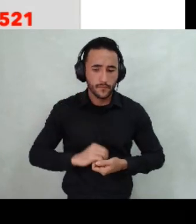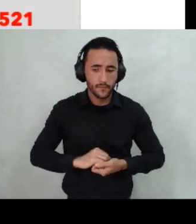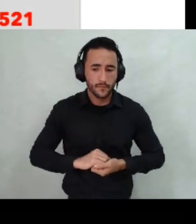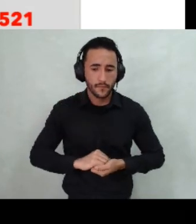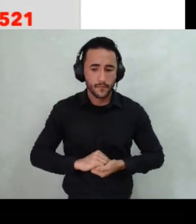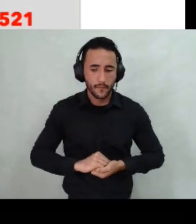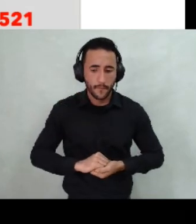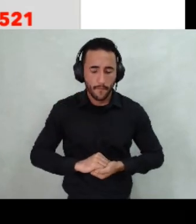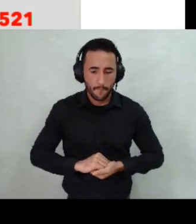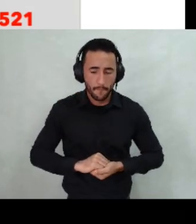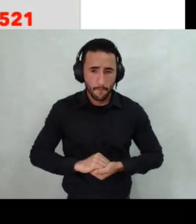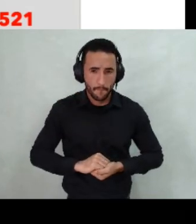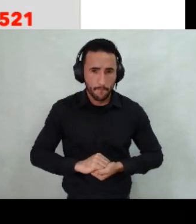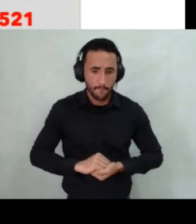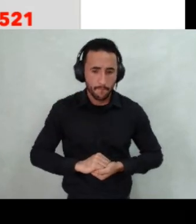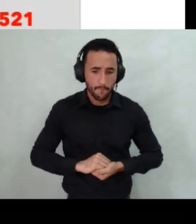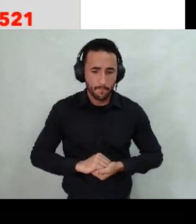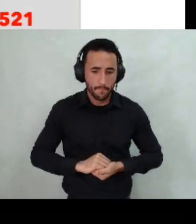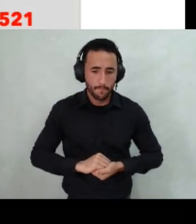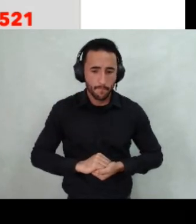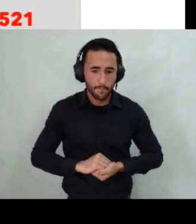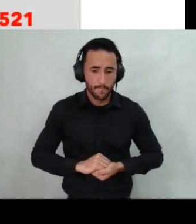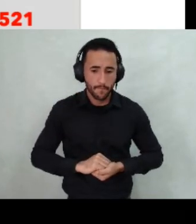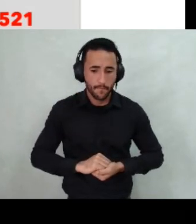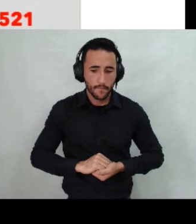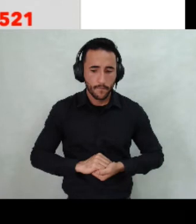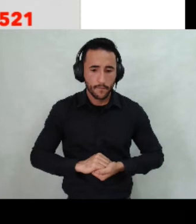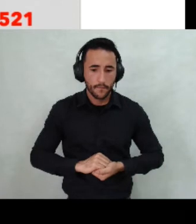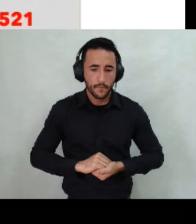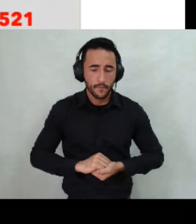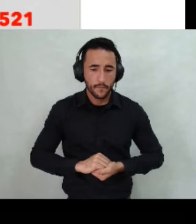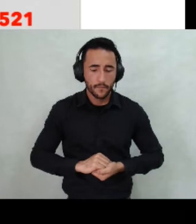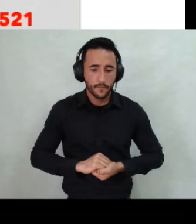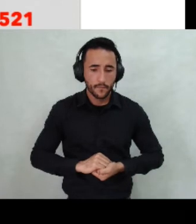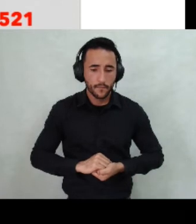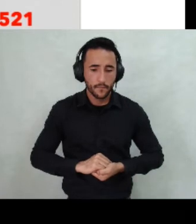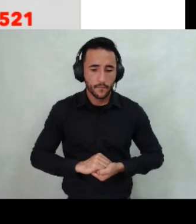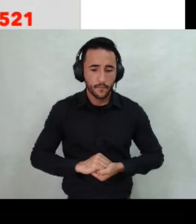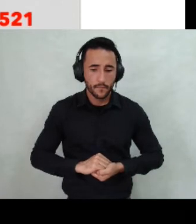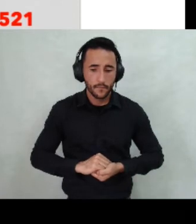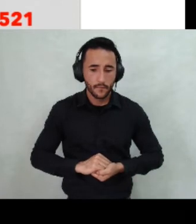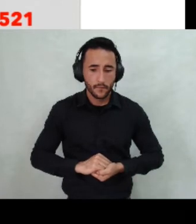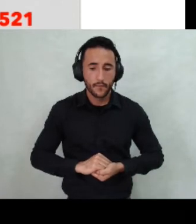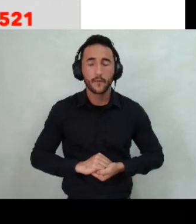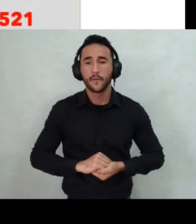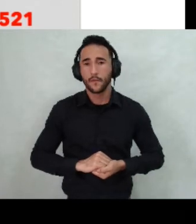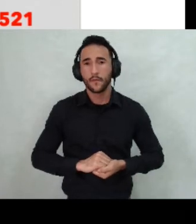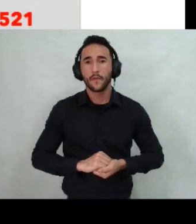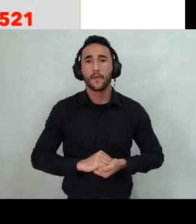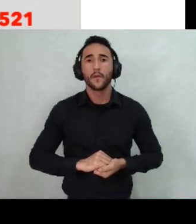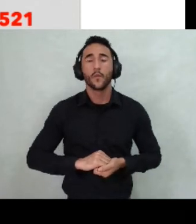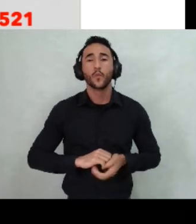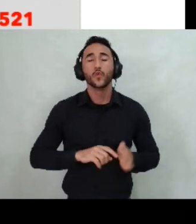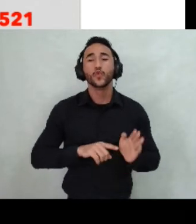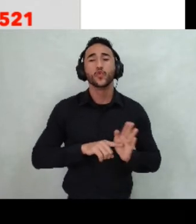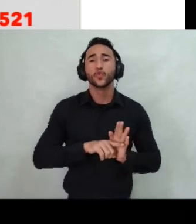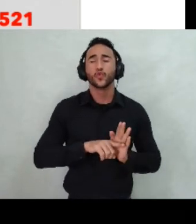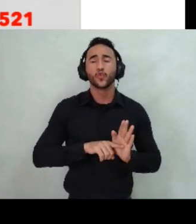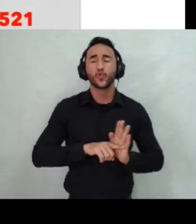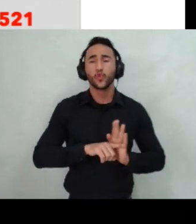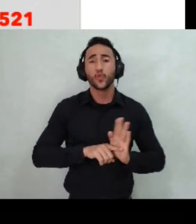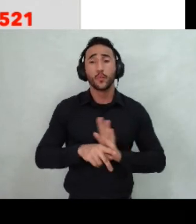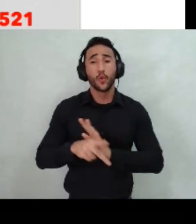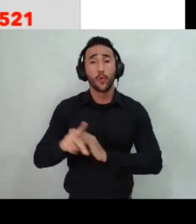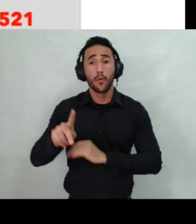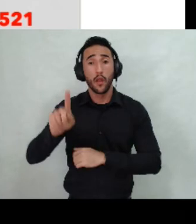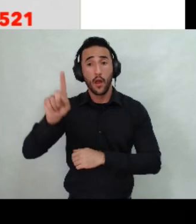assemelham ao do Covid-19, que é o estudo coordenado pela Universidade de Pelotas, que nós tenhamos no Brasil